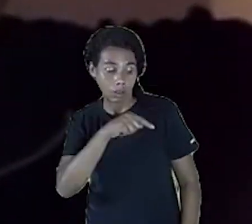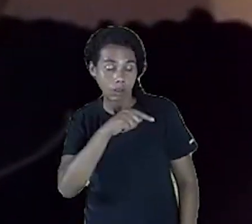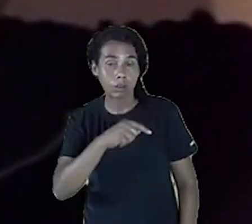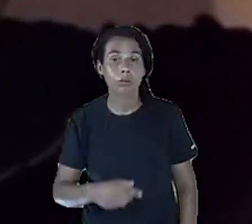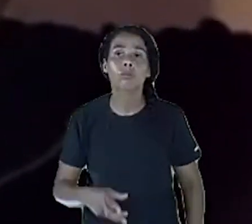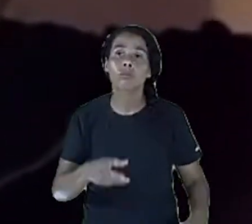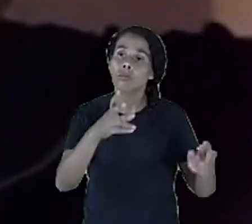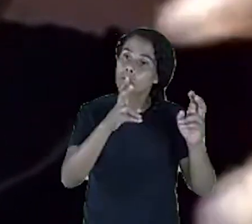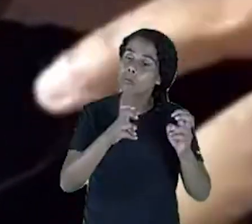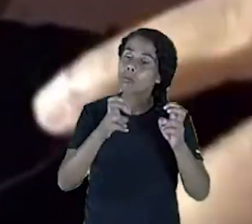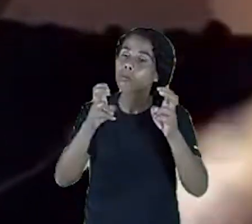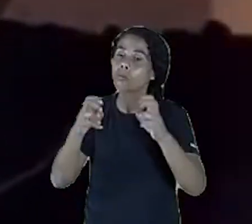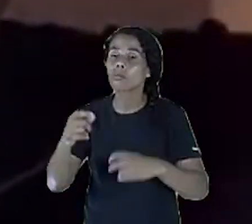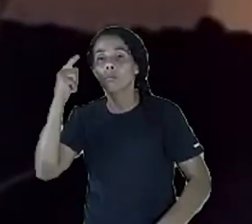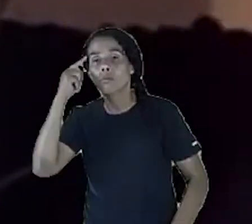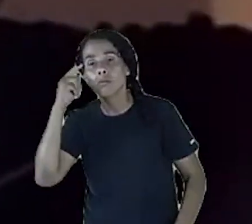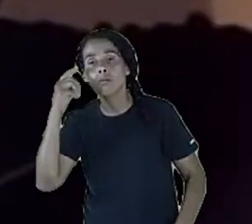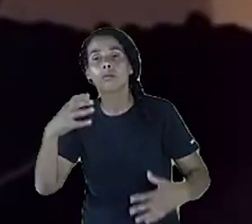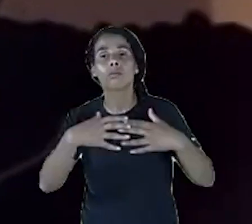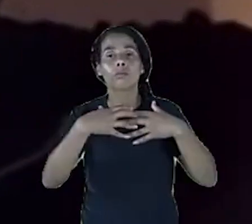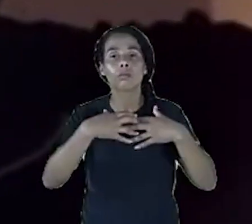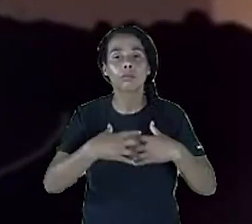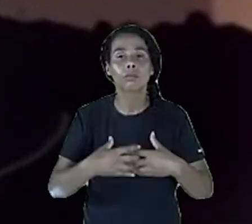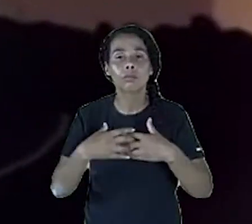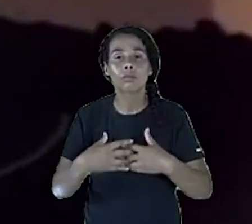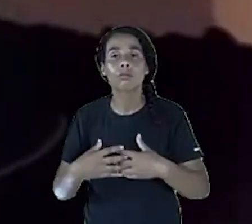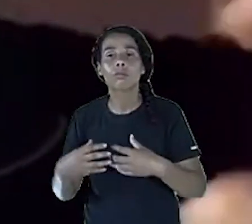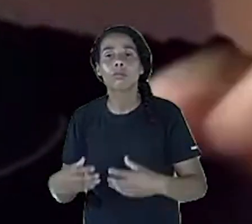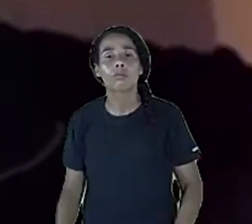água do oceano, na água